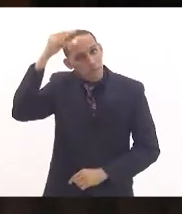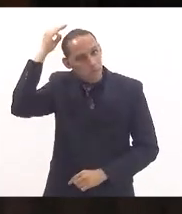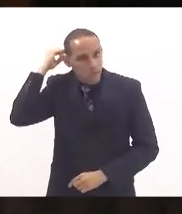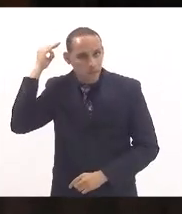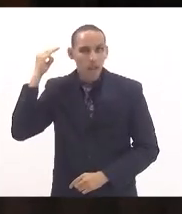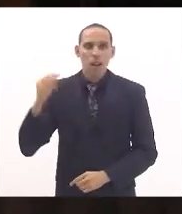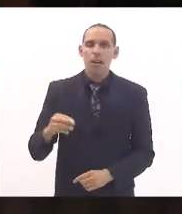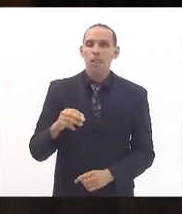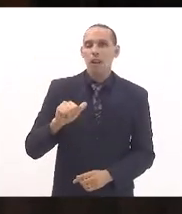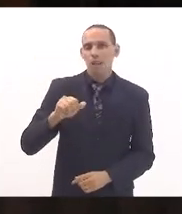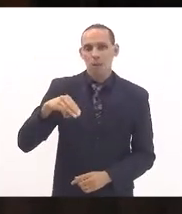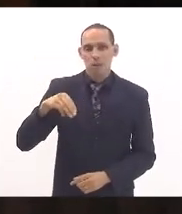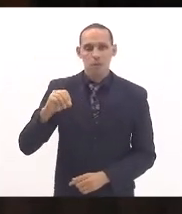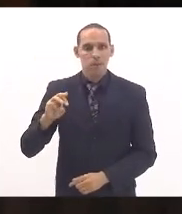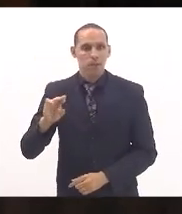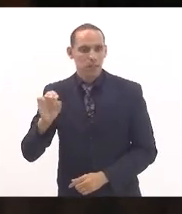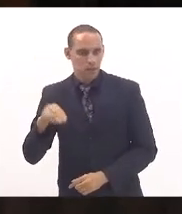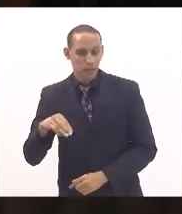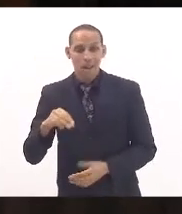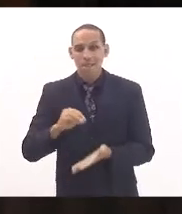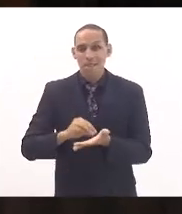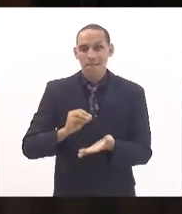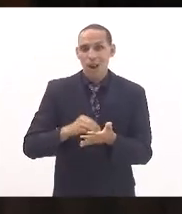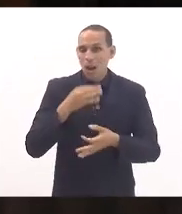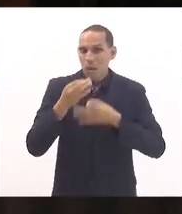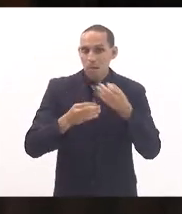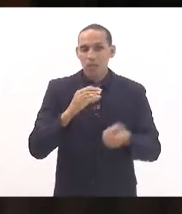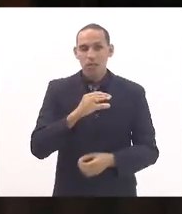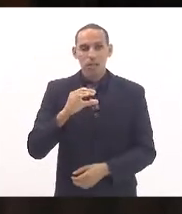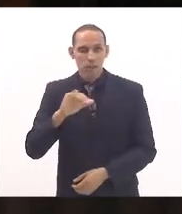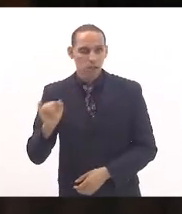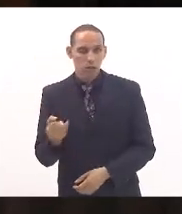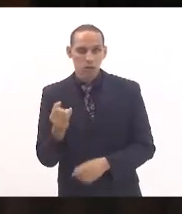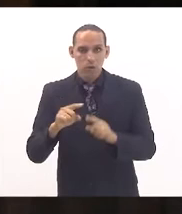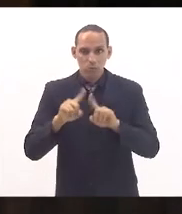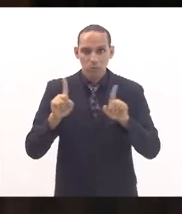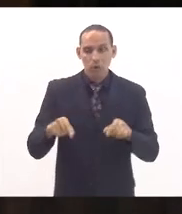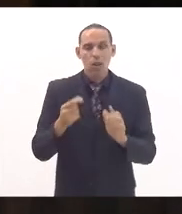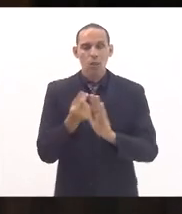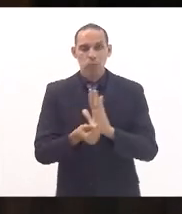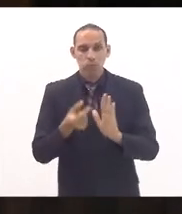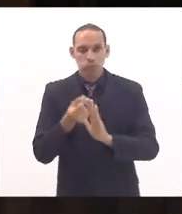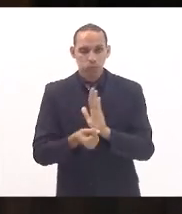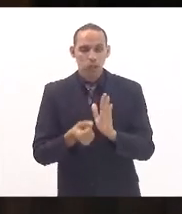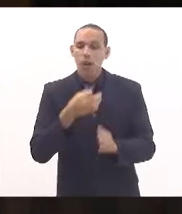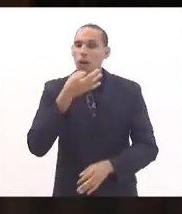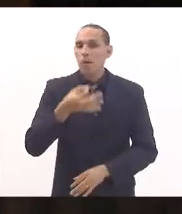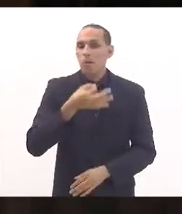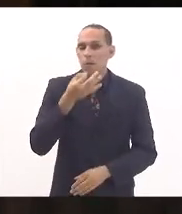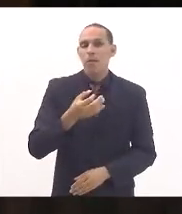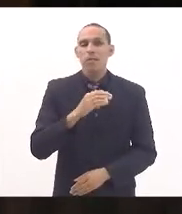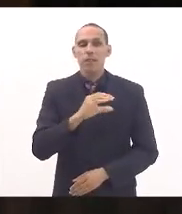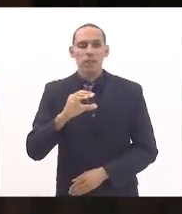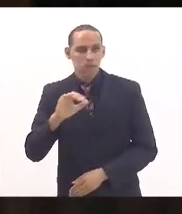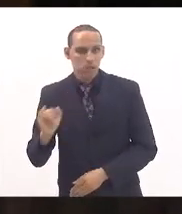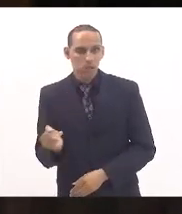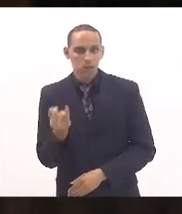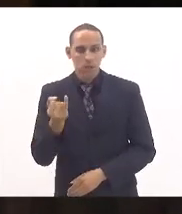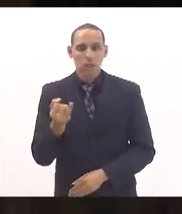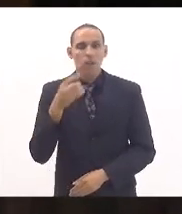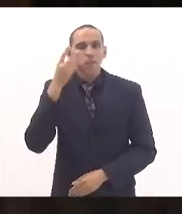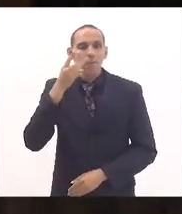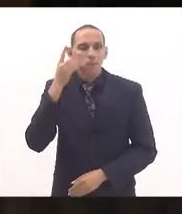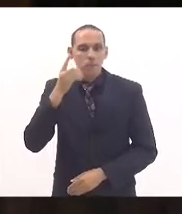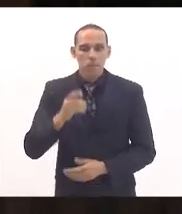Márcio Pacheco. Pendente de pareceres das Comissões de Constituição e Justiça, servidores públicos e orçamento. Para emitir parecer pela Comissão de Constituição e Justiça,